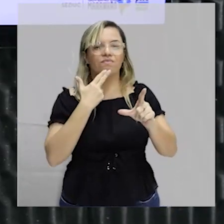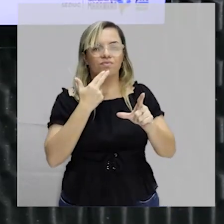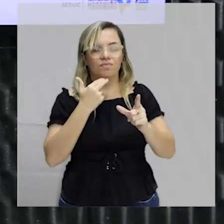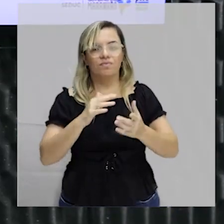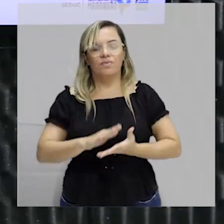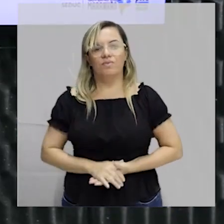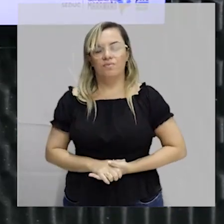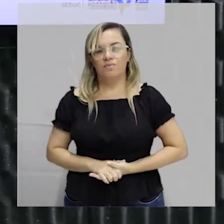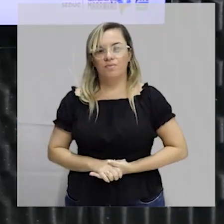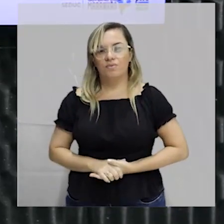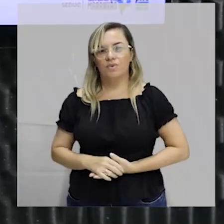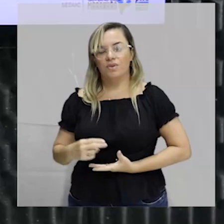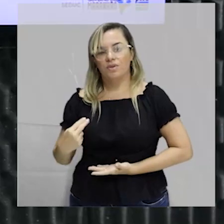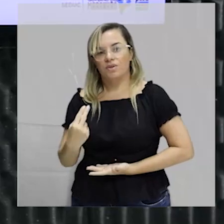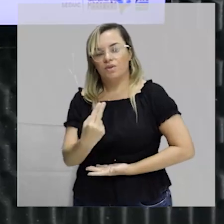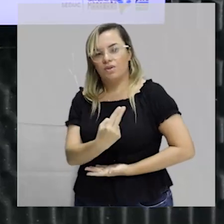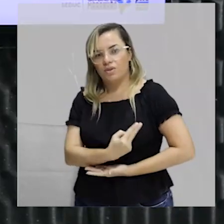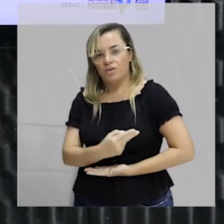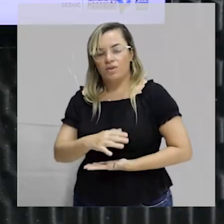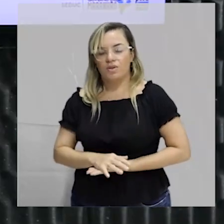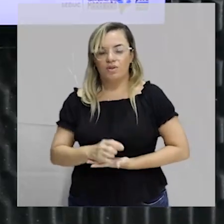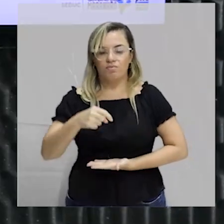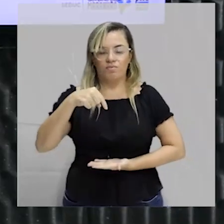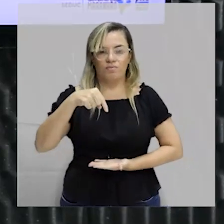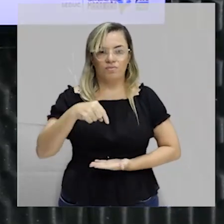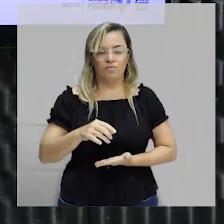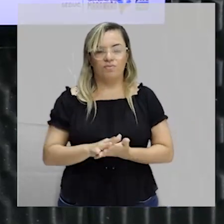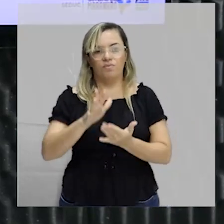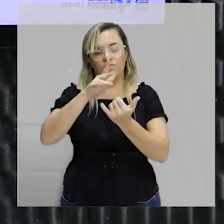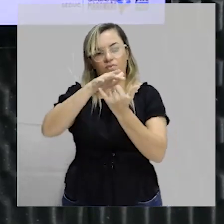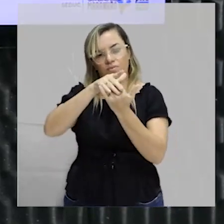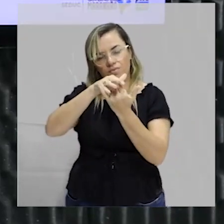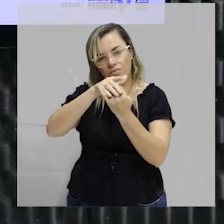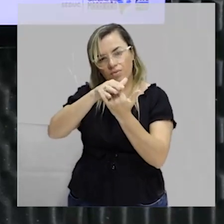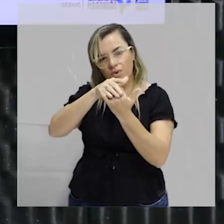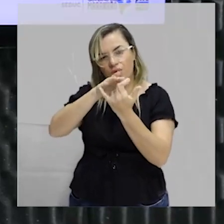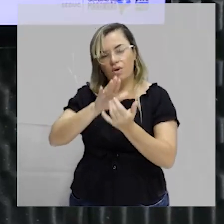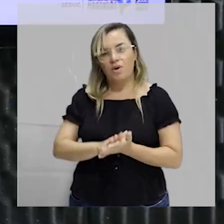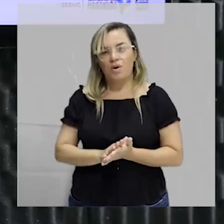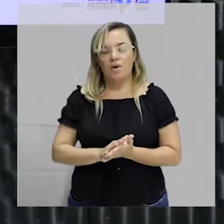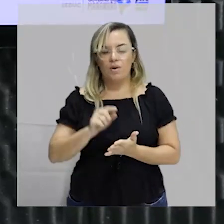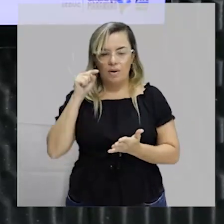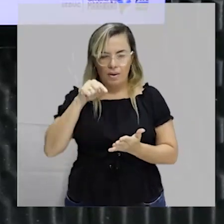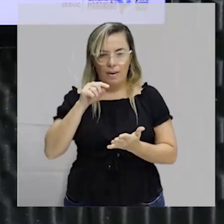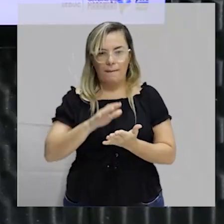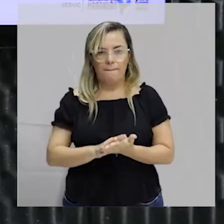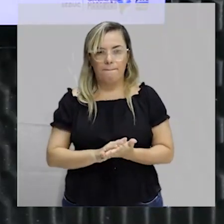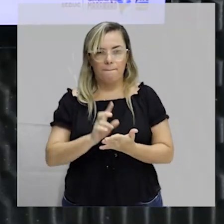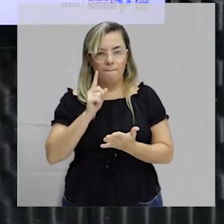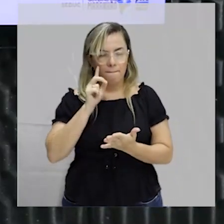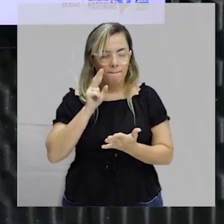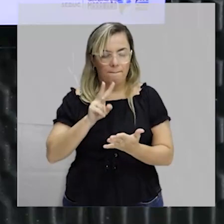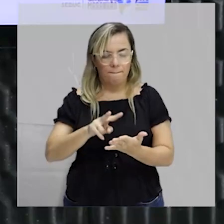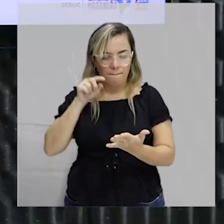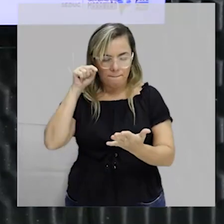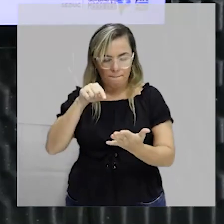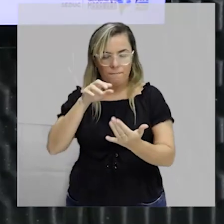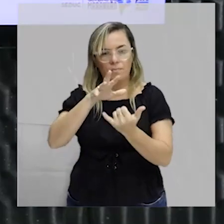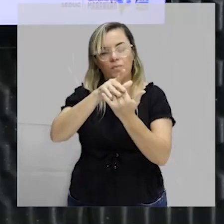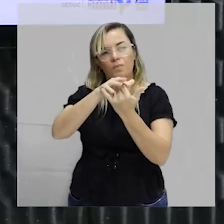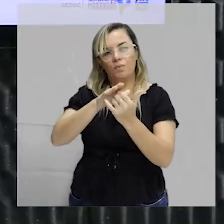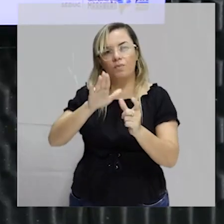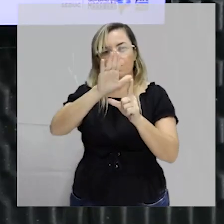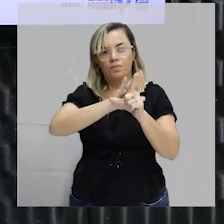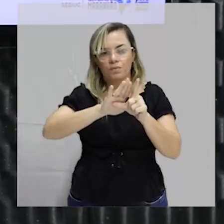Dias. Nós estamos presentes aqui no YouTube, tá? Para quem está assistindo no YouTube, a gente tem um canal no YouTube,